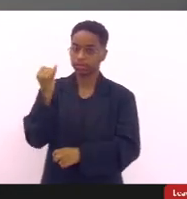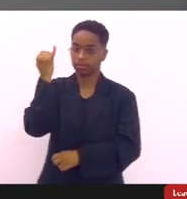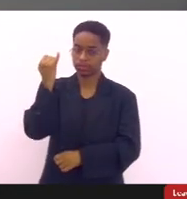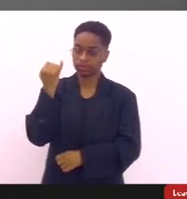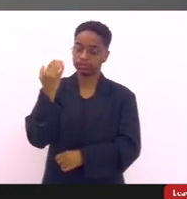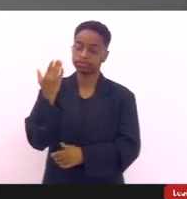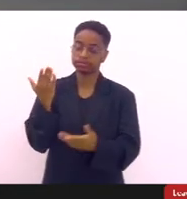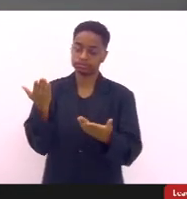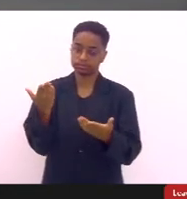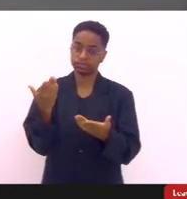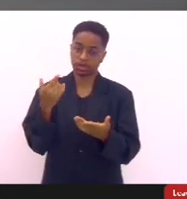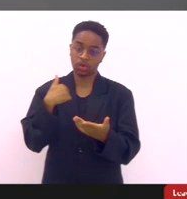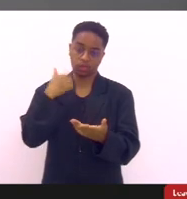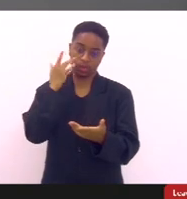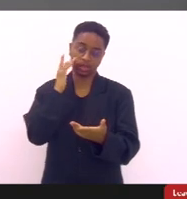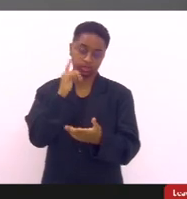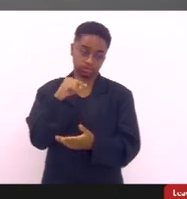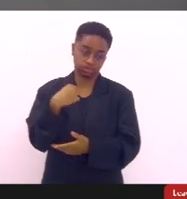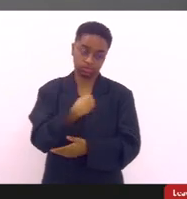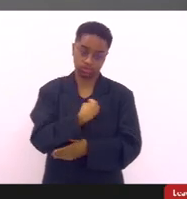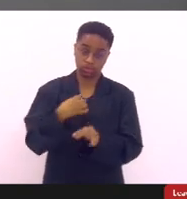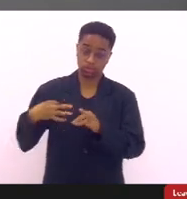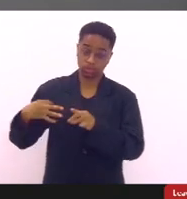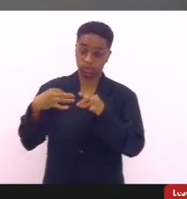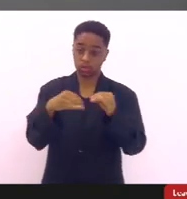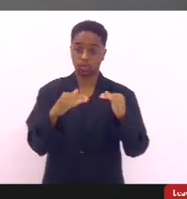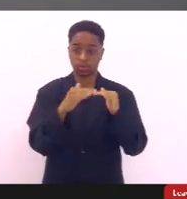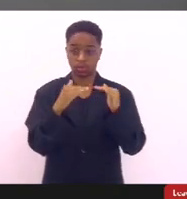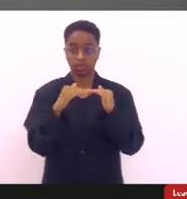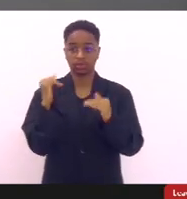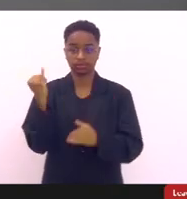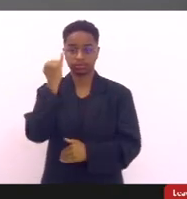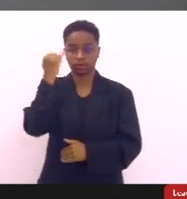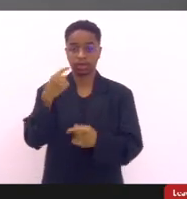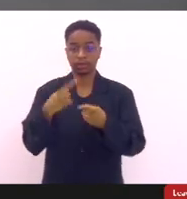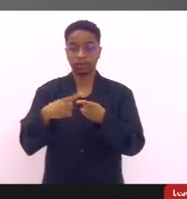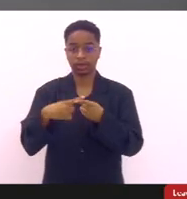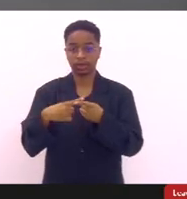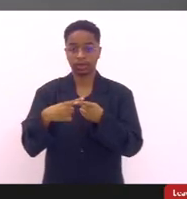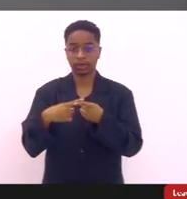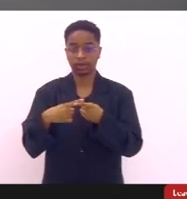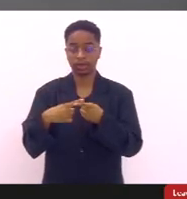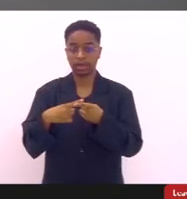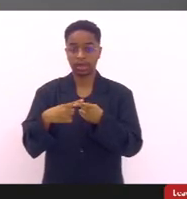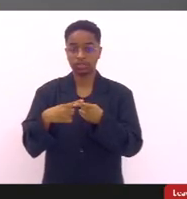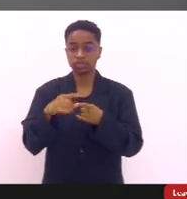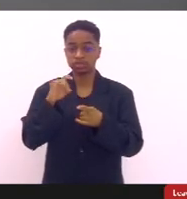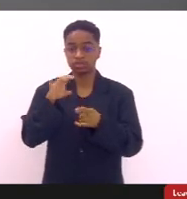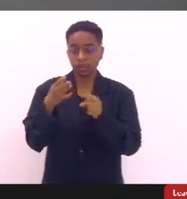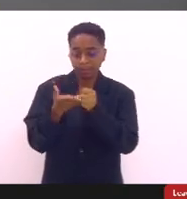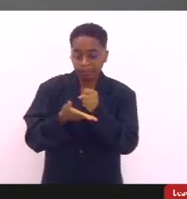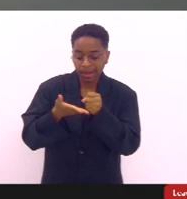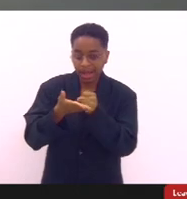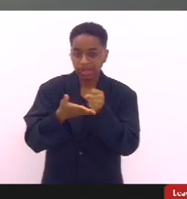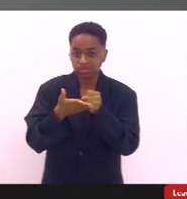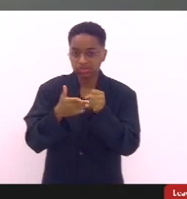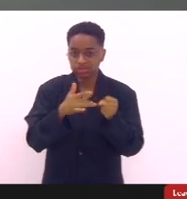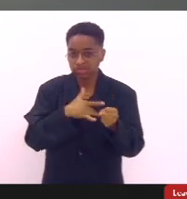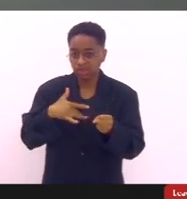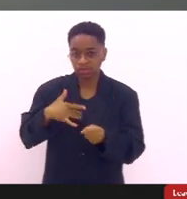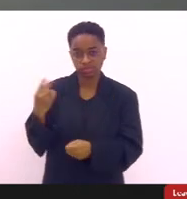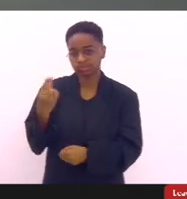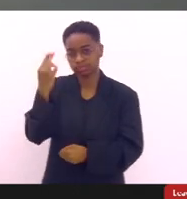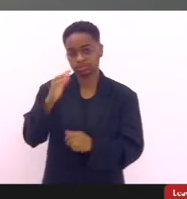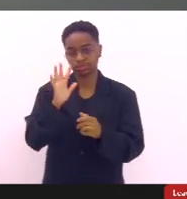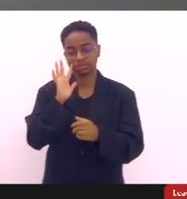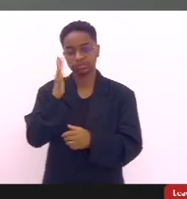ser caro a todos nós, porque a atenção básica sozinha na prisão não resolve. Nós temos